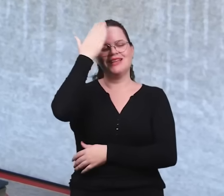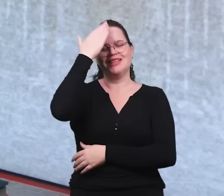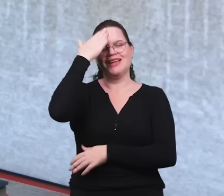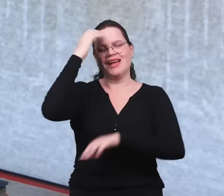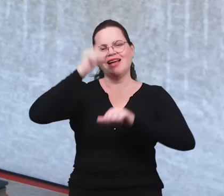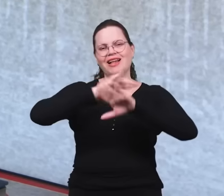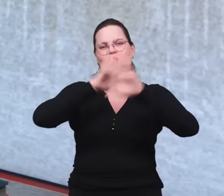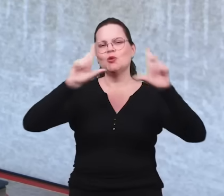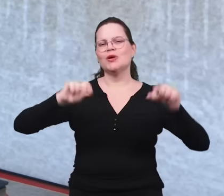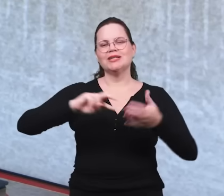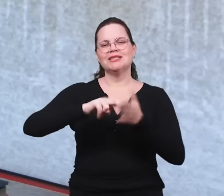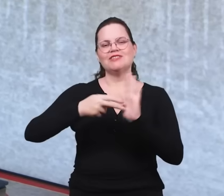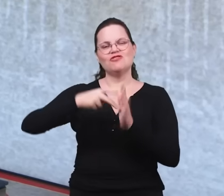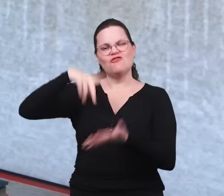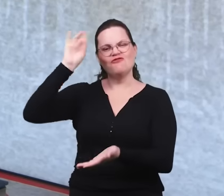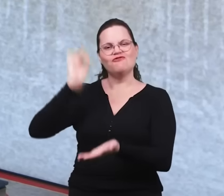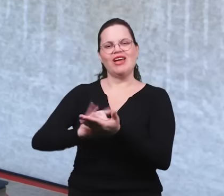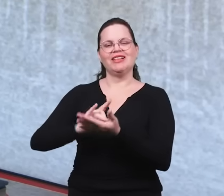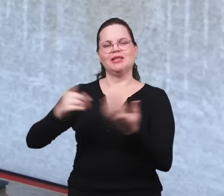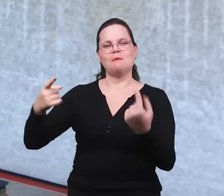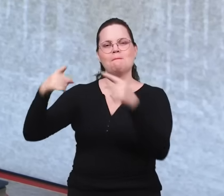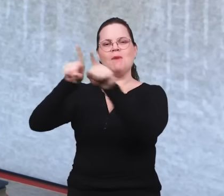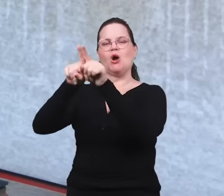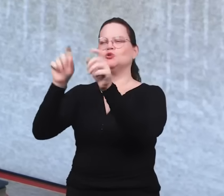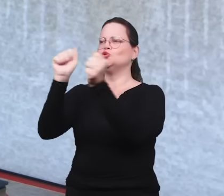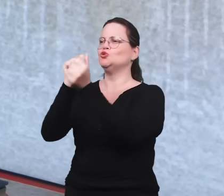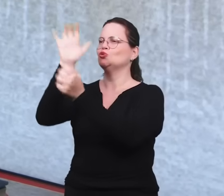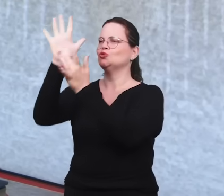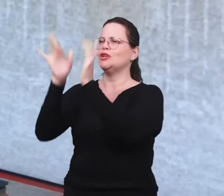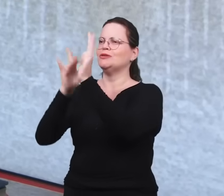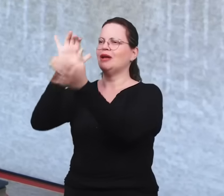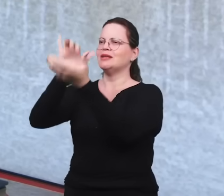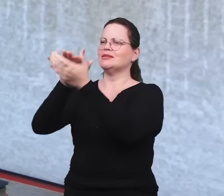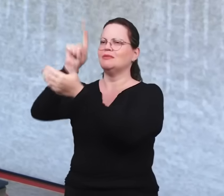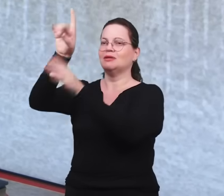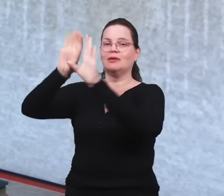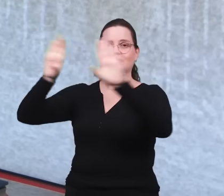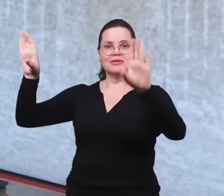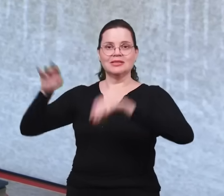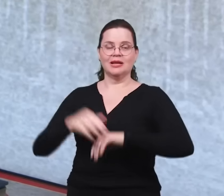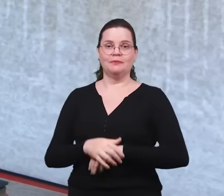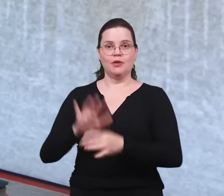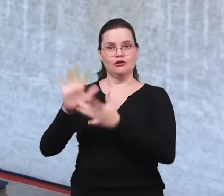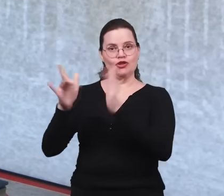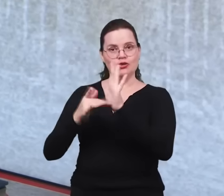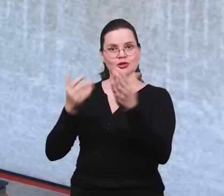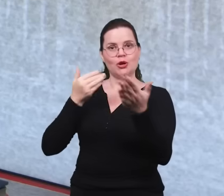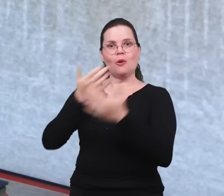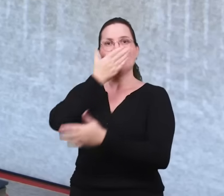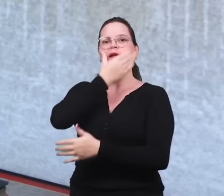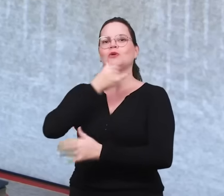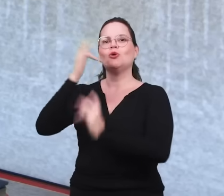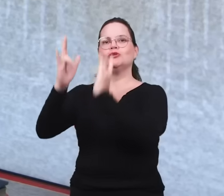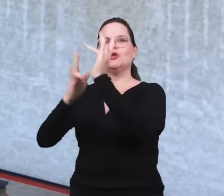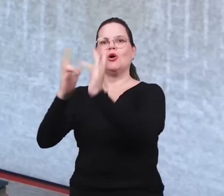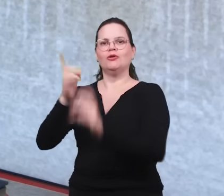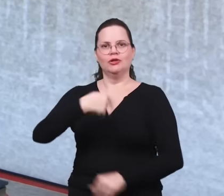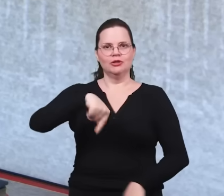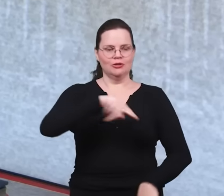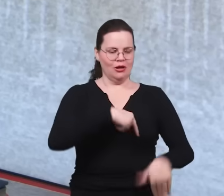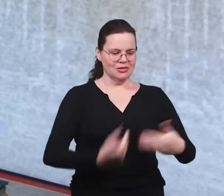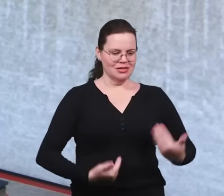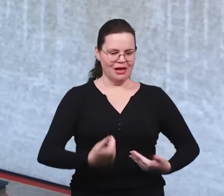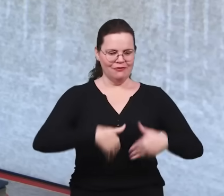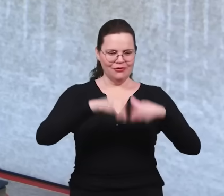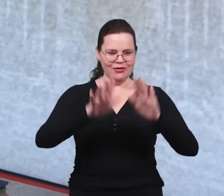verdadeiro casamento. E o verdadeiro casamento é ele, Jesus, na figura do noivo, e a igreja, composta